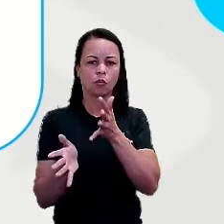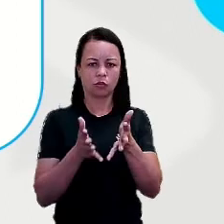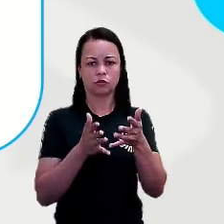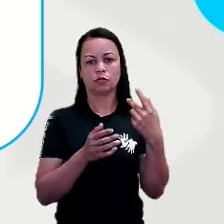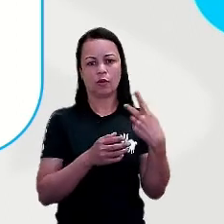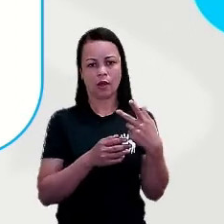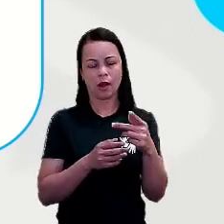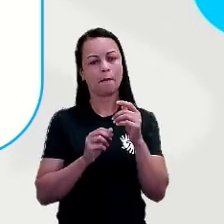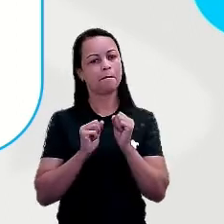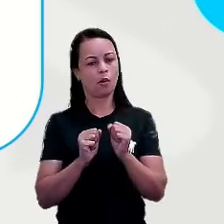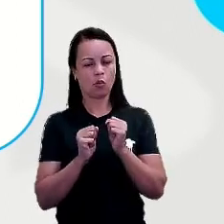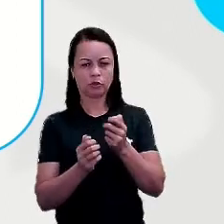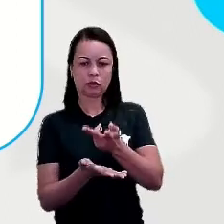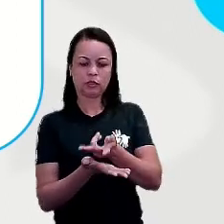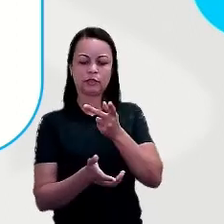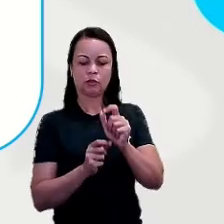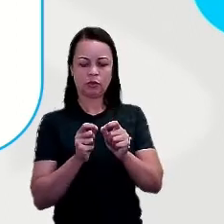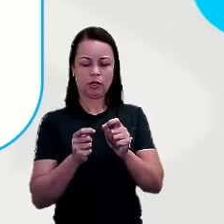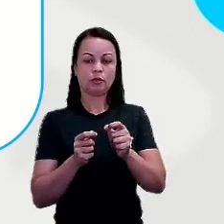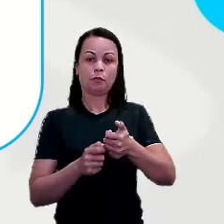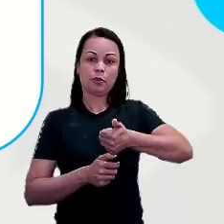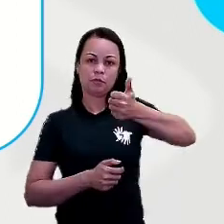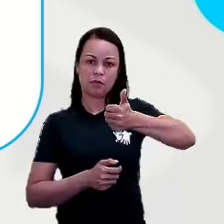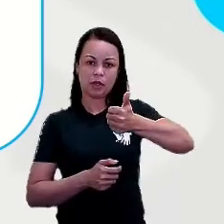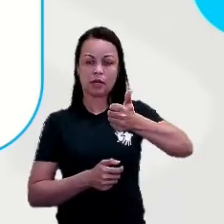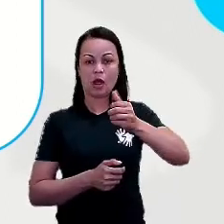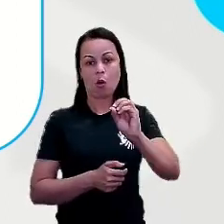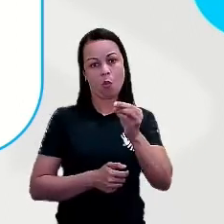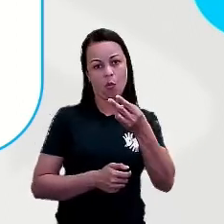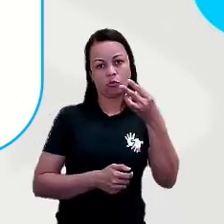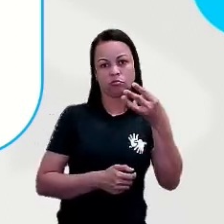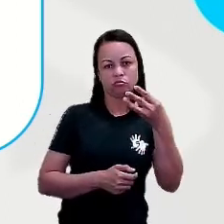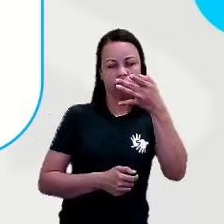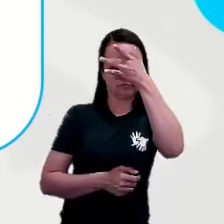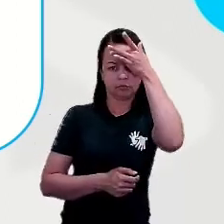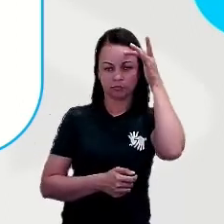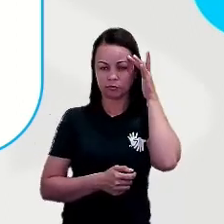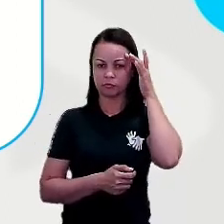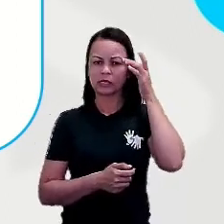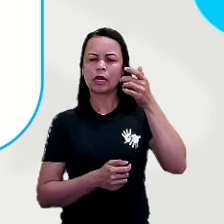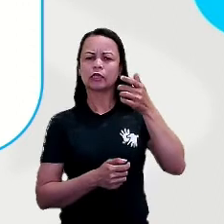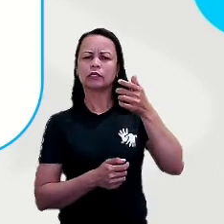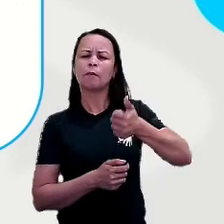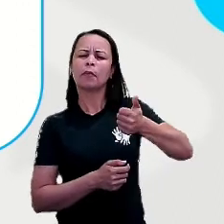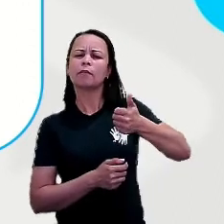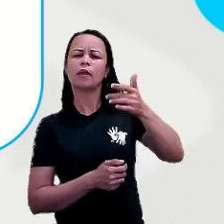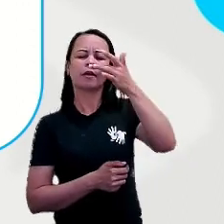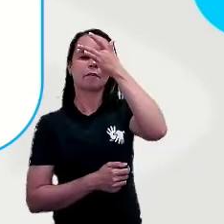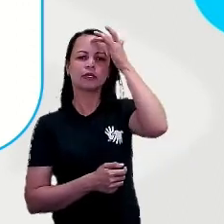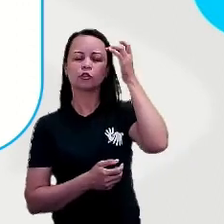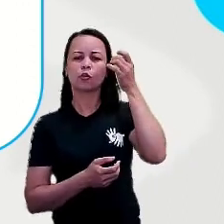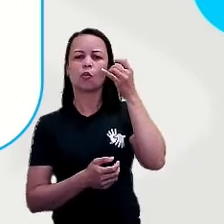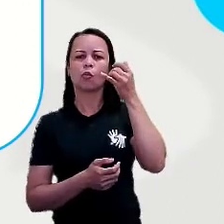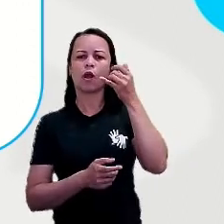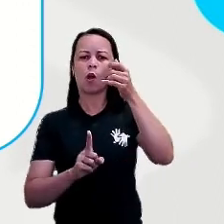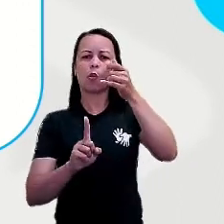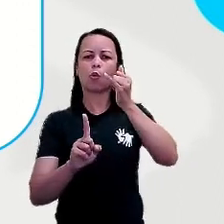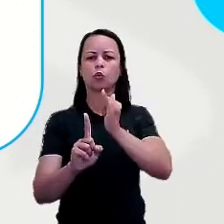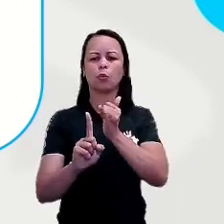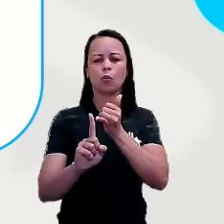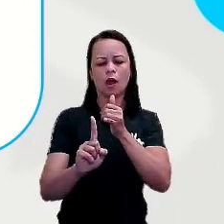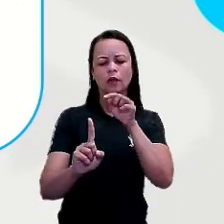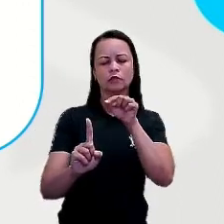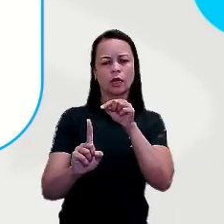pode acontecer em primeira ou terceira pessoa. Geralmente, quando ocorre em primeira pessoa, o narrador, ele é um